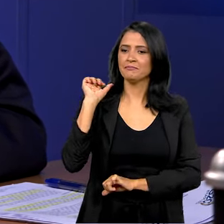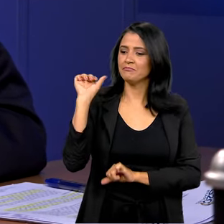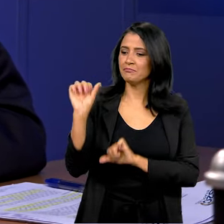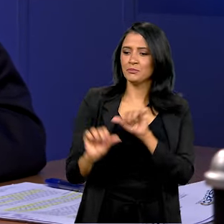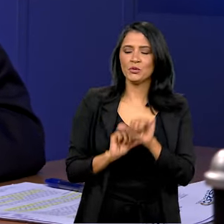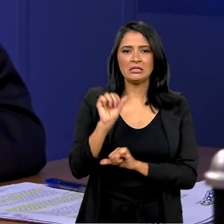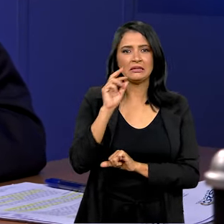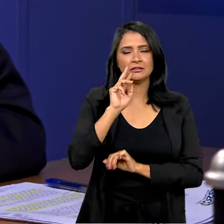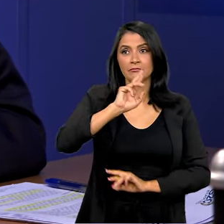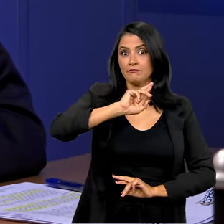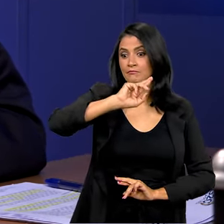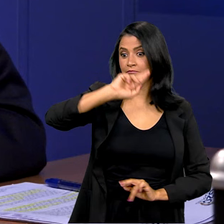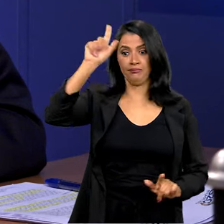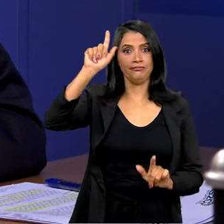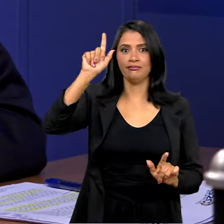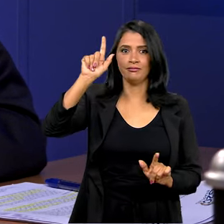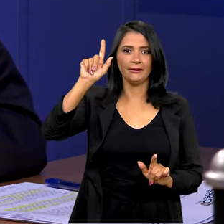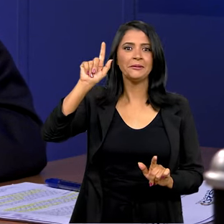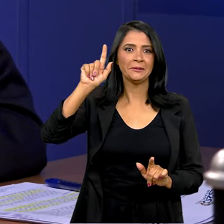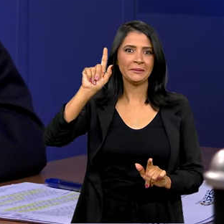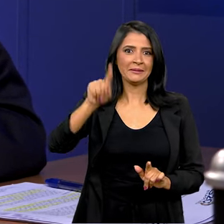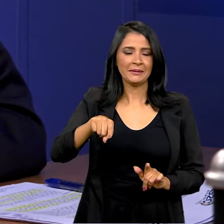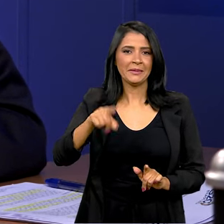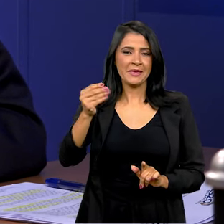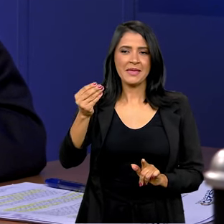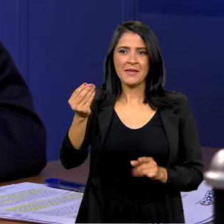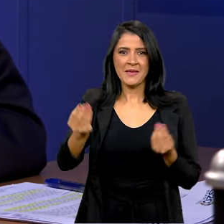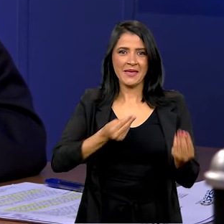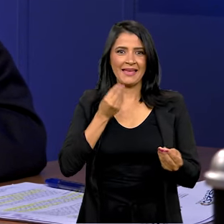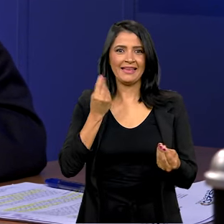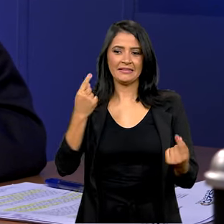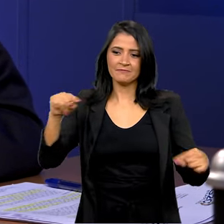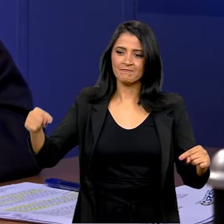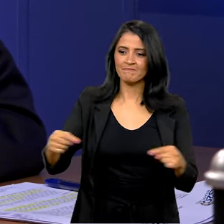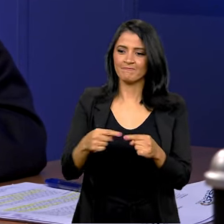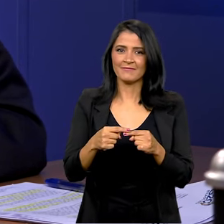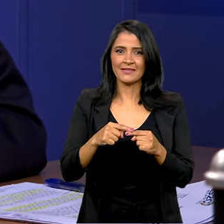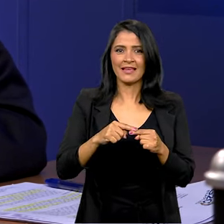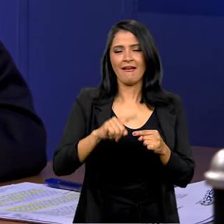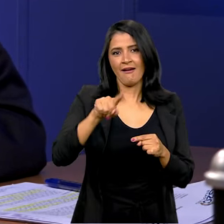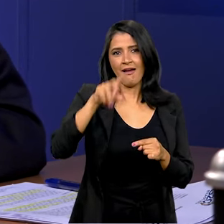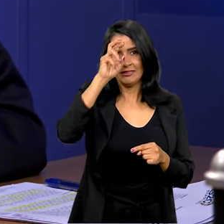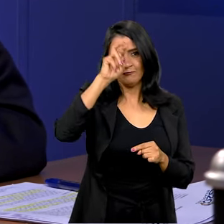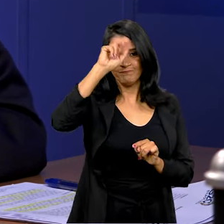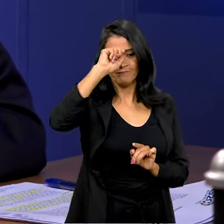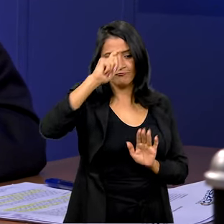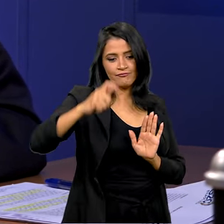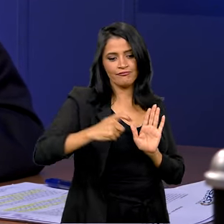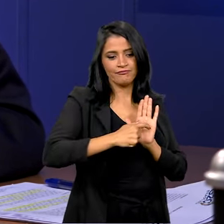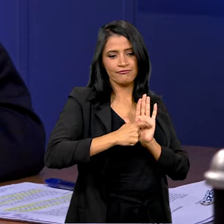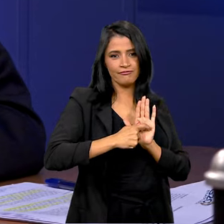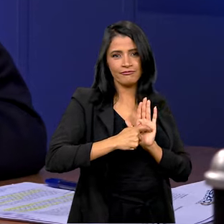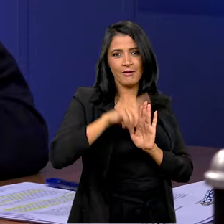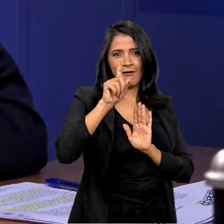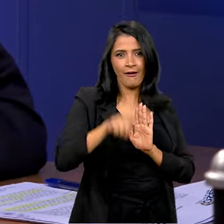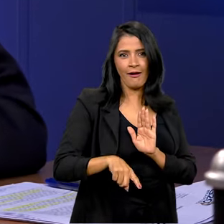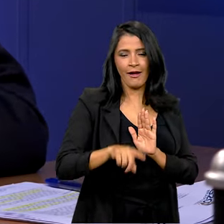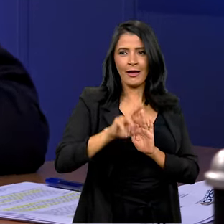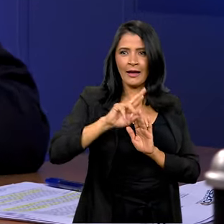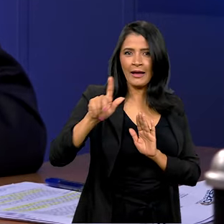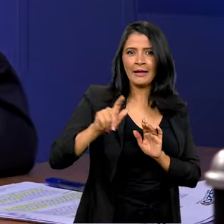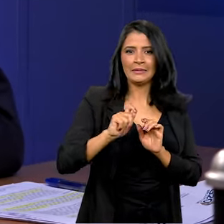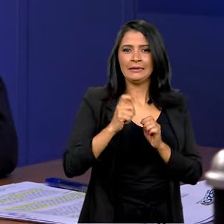mudança muito disruptiva essa associada à Inteligência Artificial a